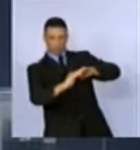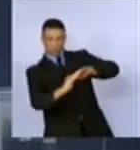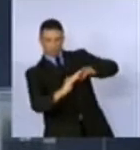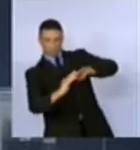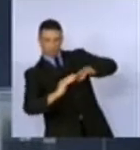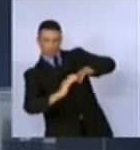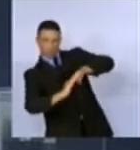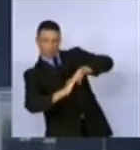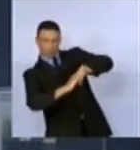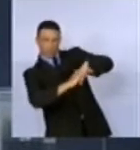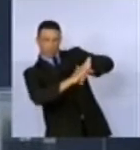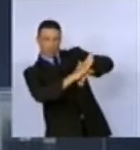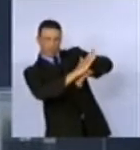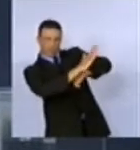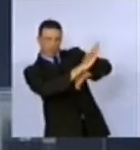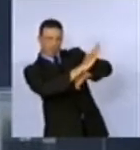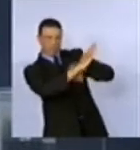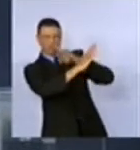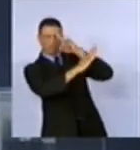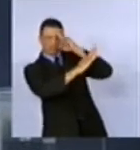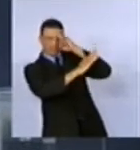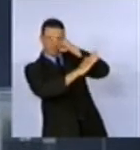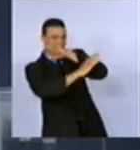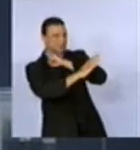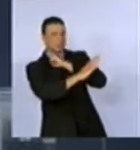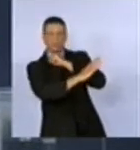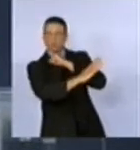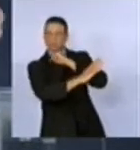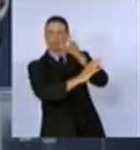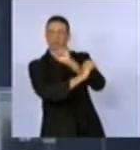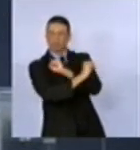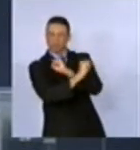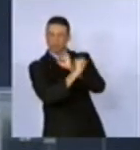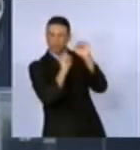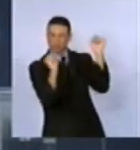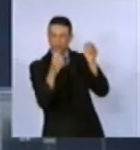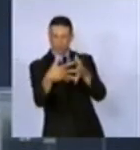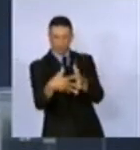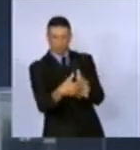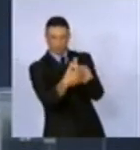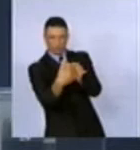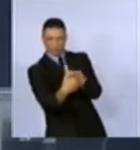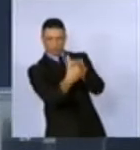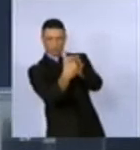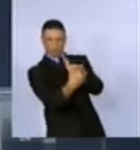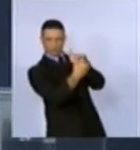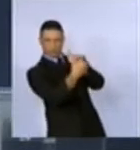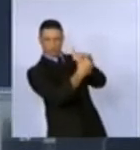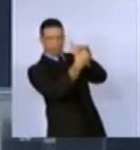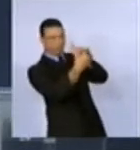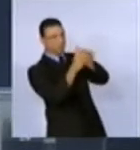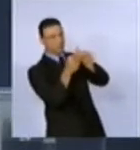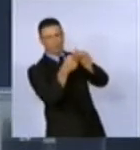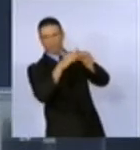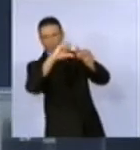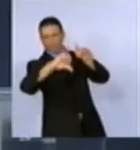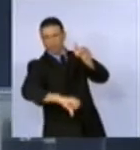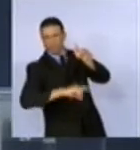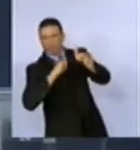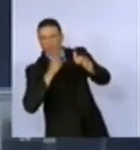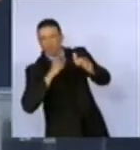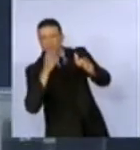a utilização plena das áreas mais propícias né O que leva de certa forma o setor a procurar por